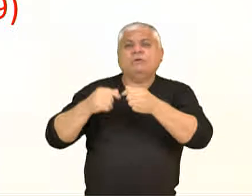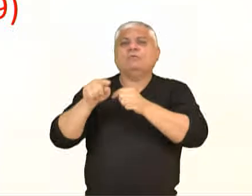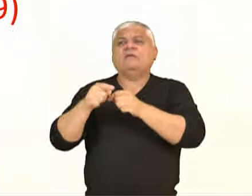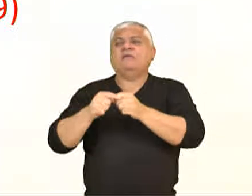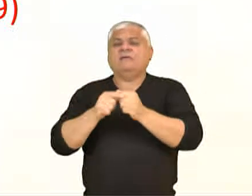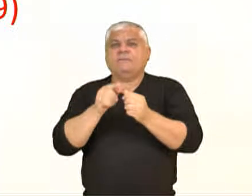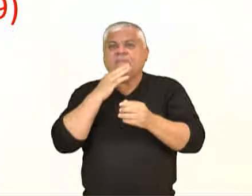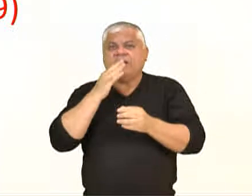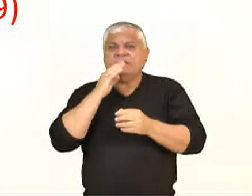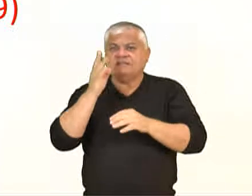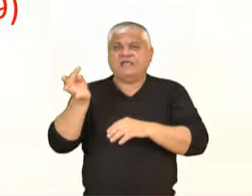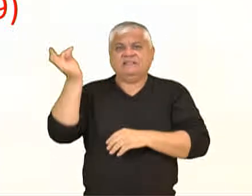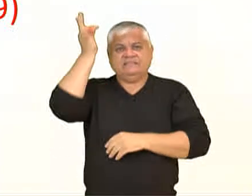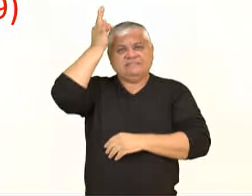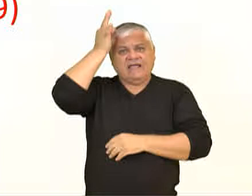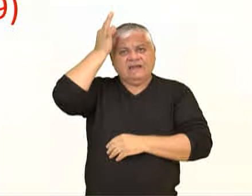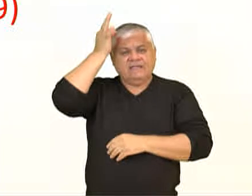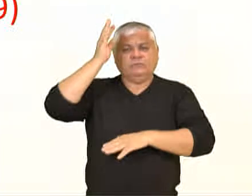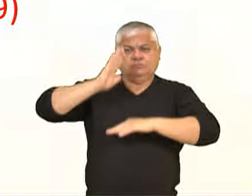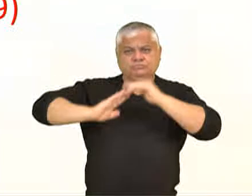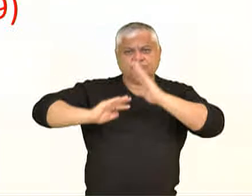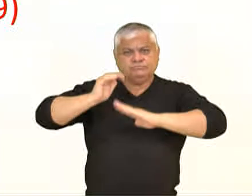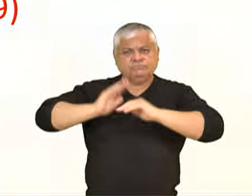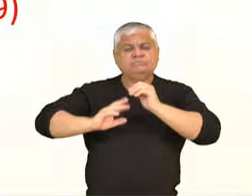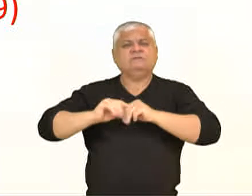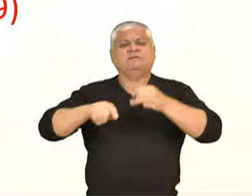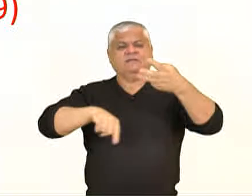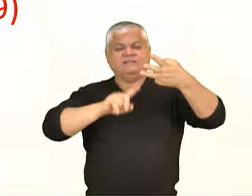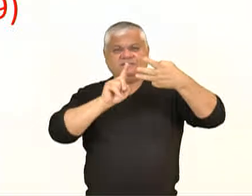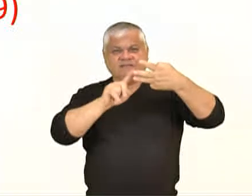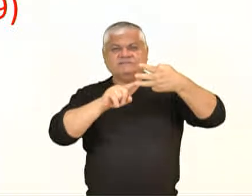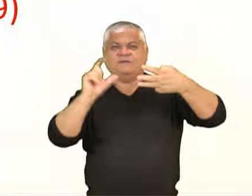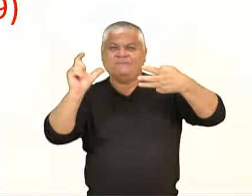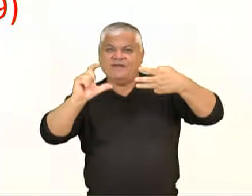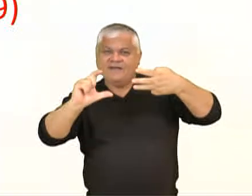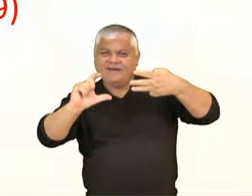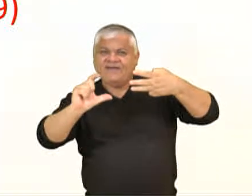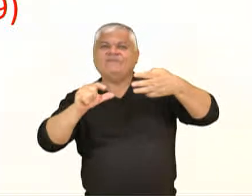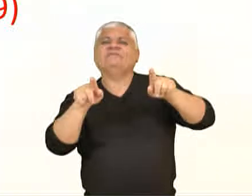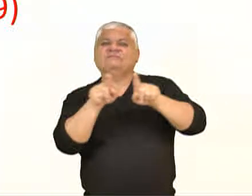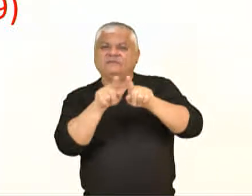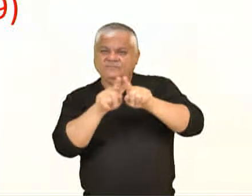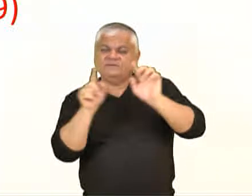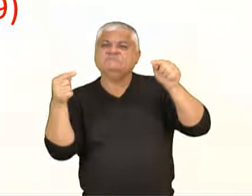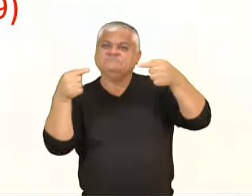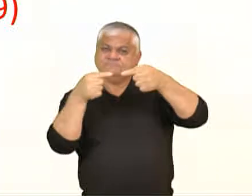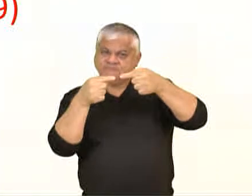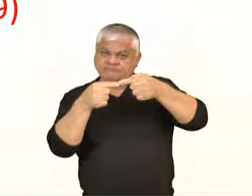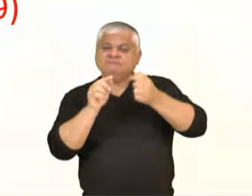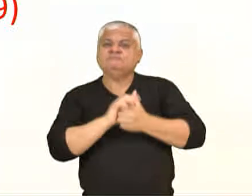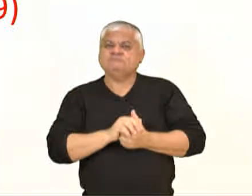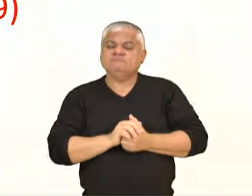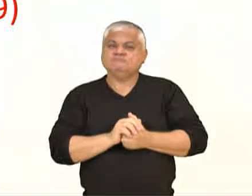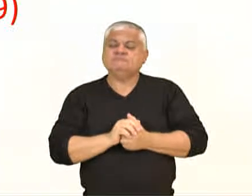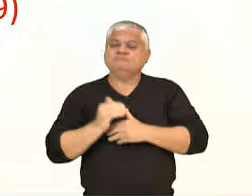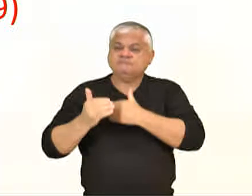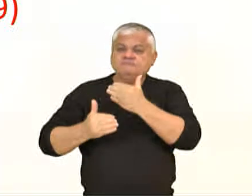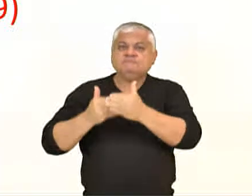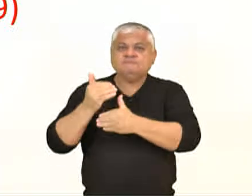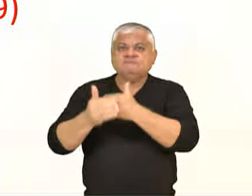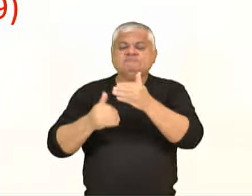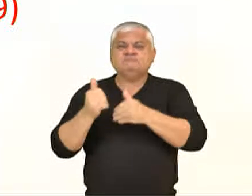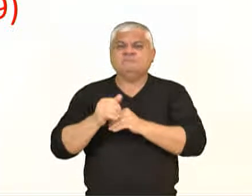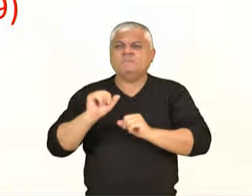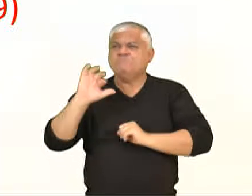futebol talento, ainda lá no terceiro parágrafo do nosso texto, também está presente. A fase dos